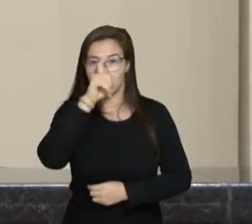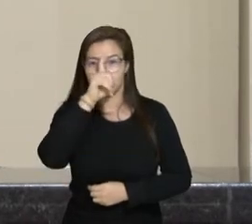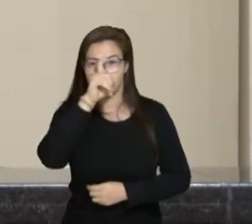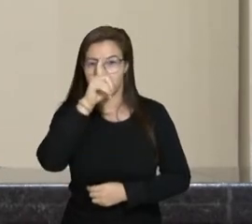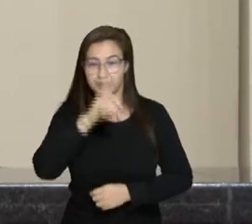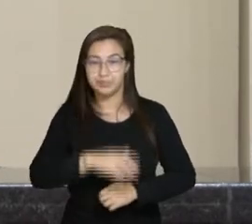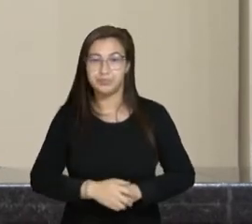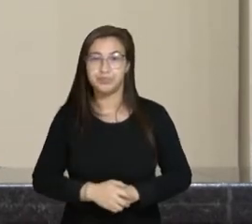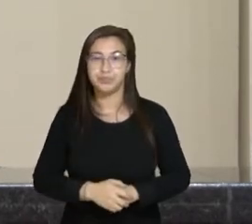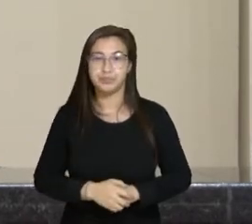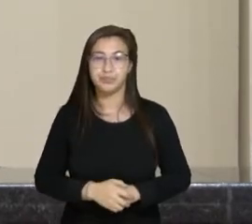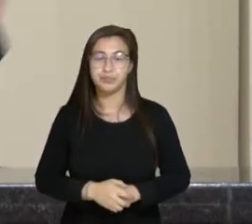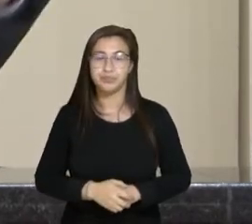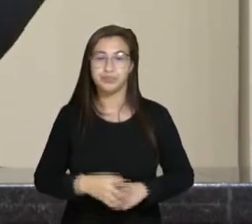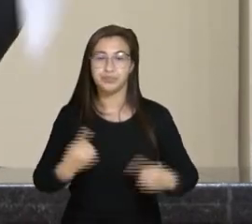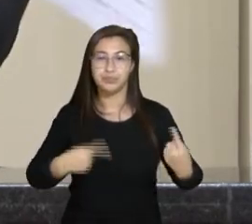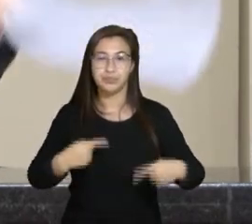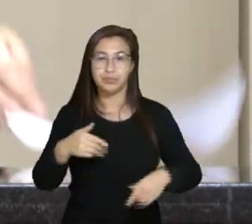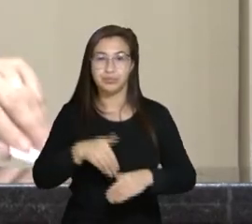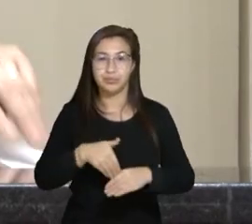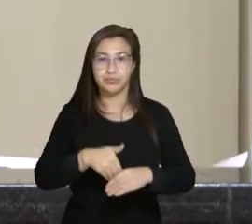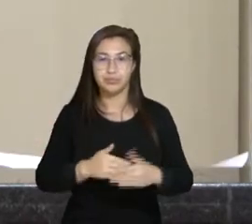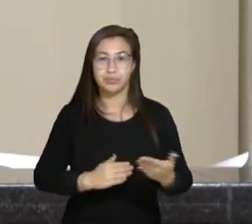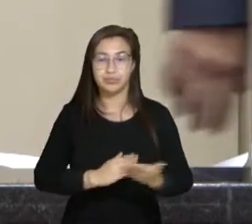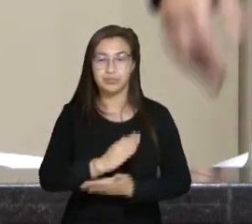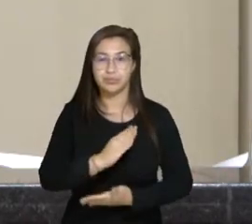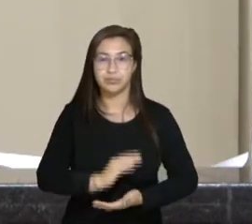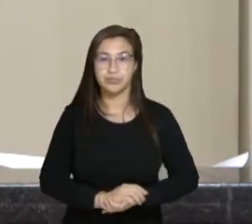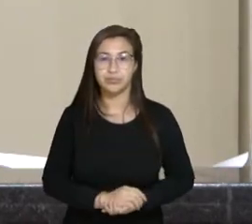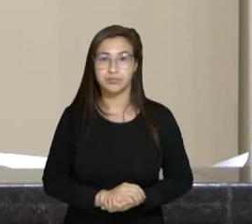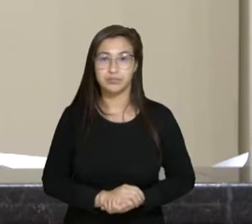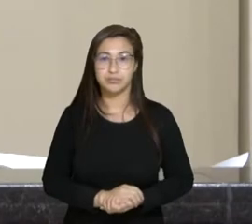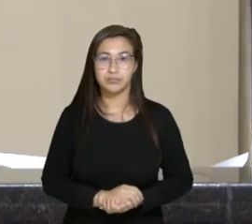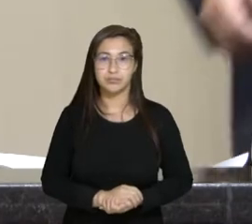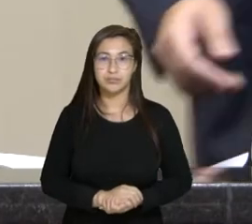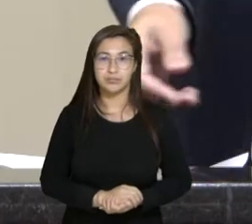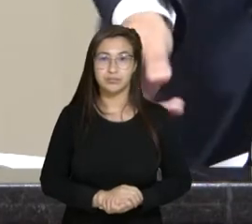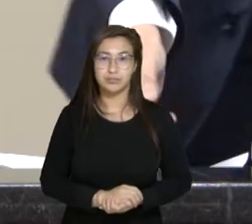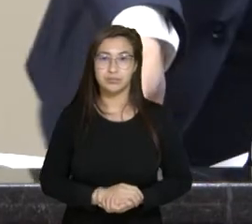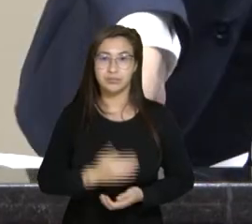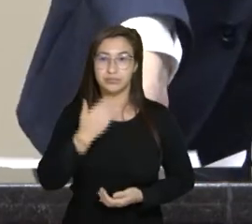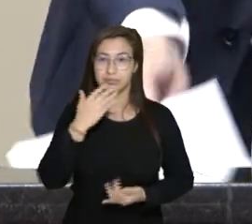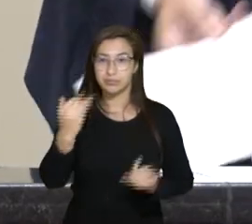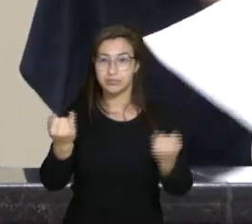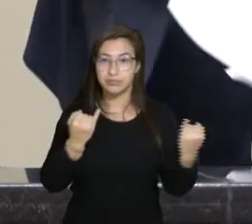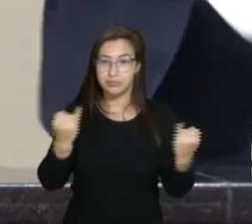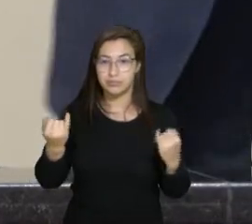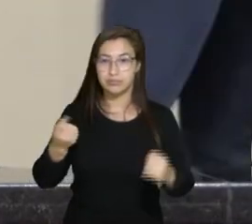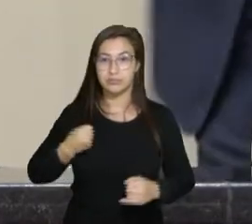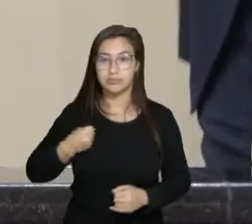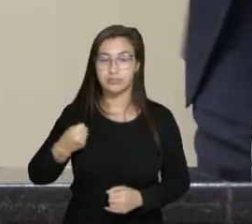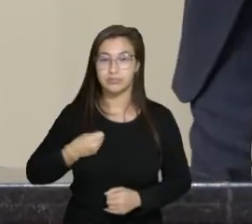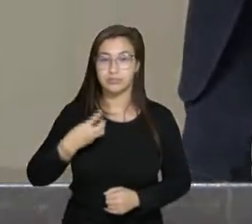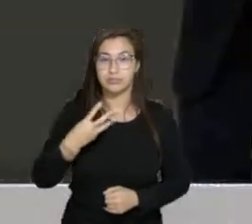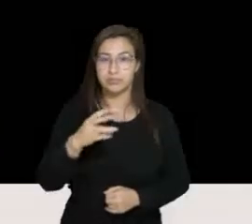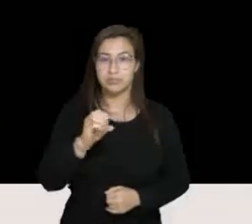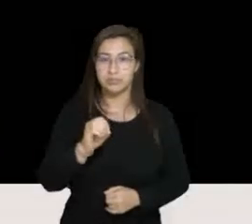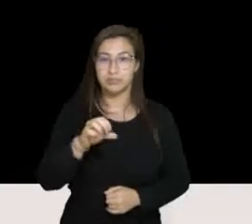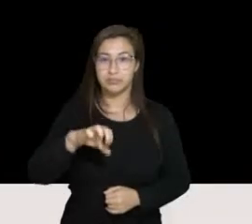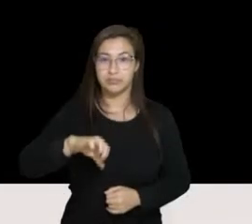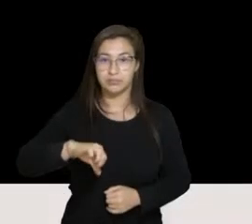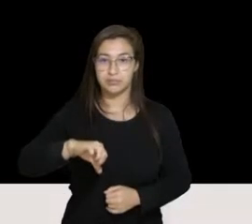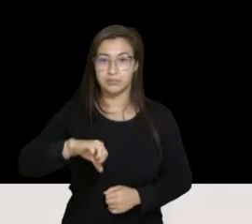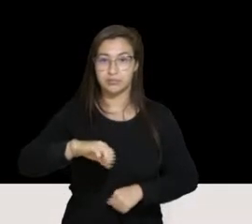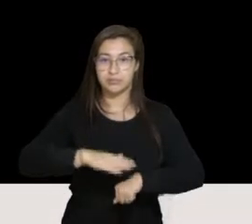discussão em votação aprovado pedido informação 309